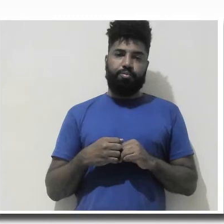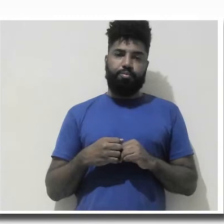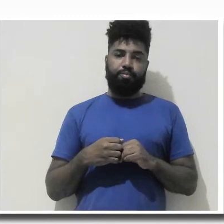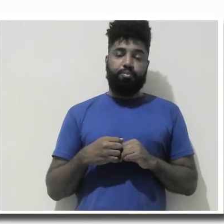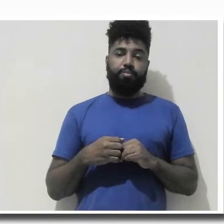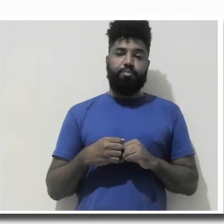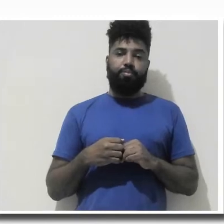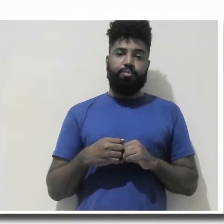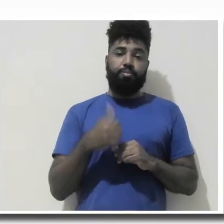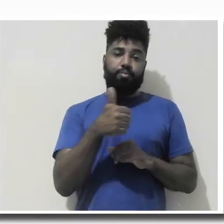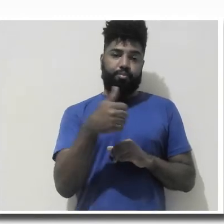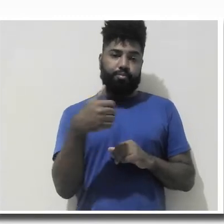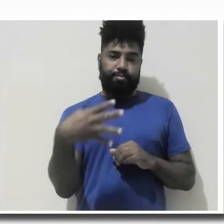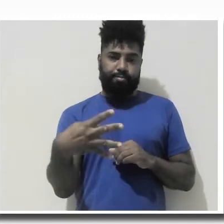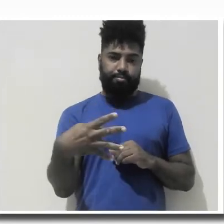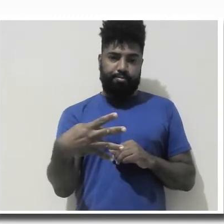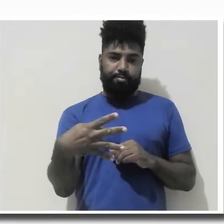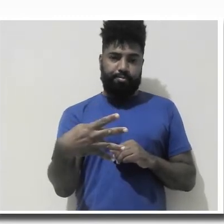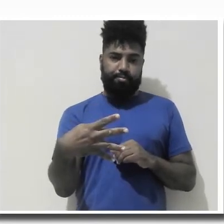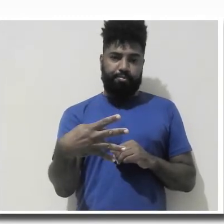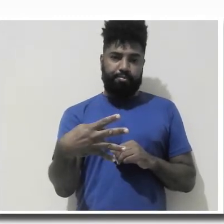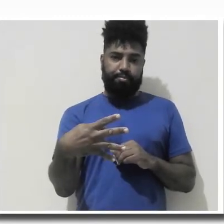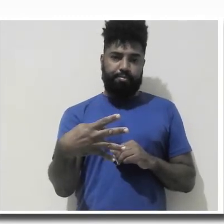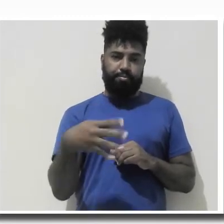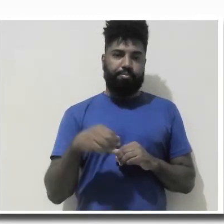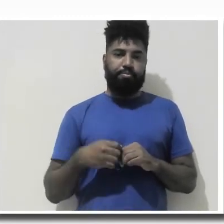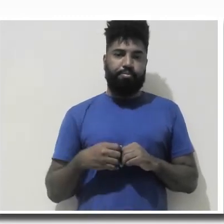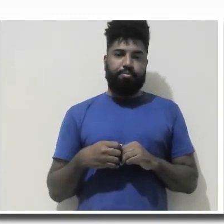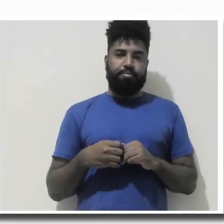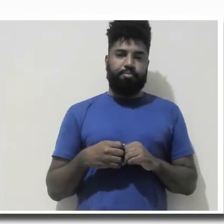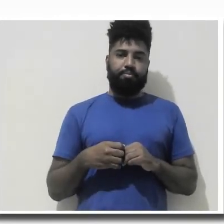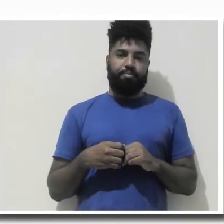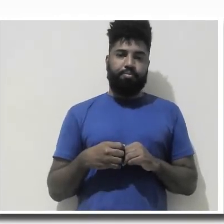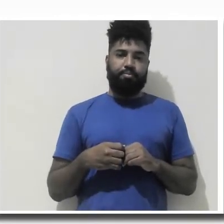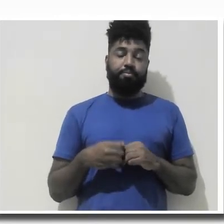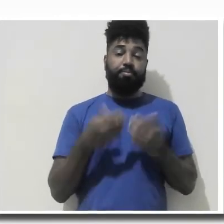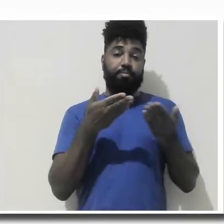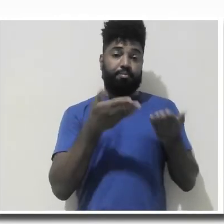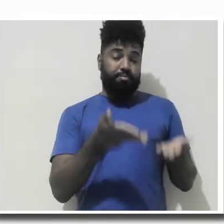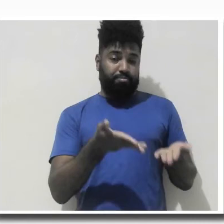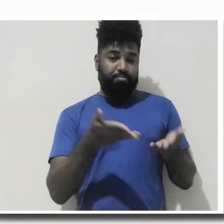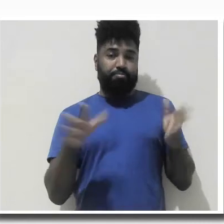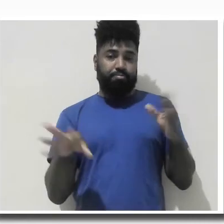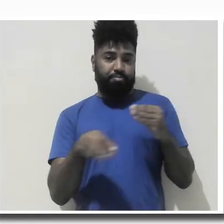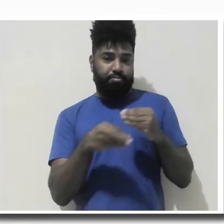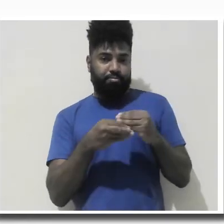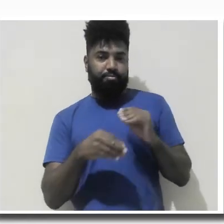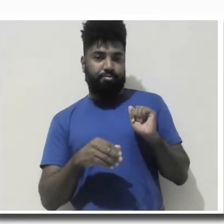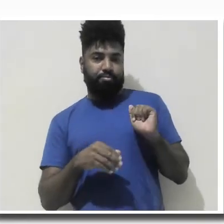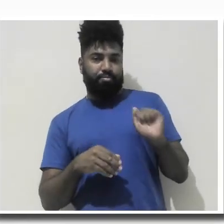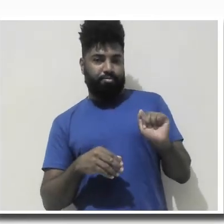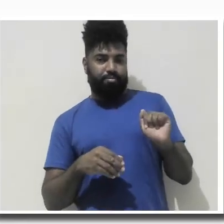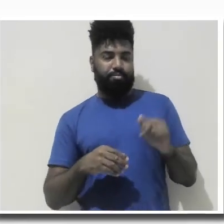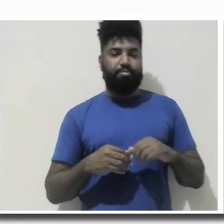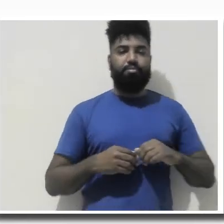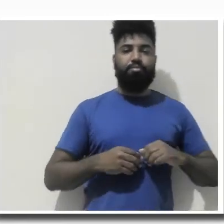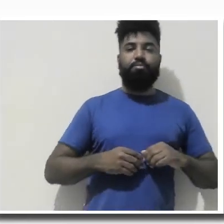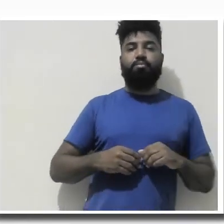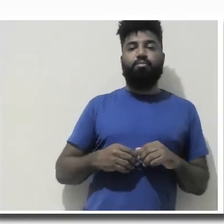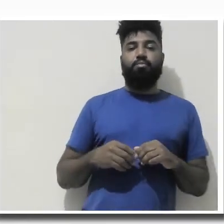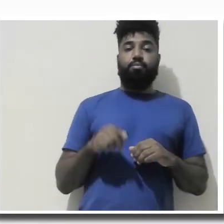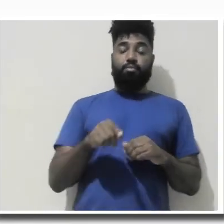e o elemento 14. Portanto, temos aí o complementar de A. Assim também vocês